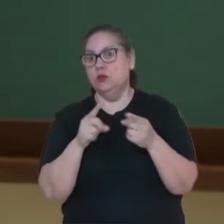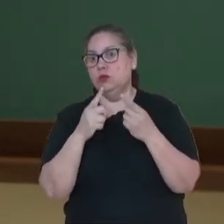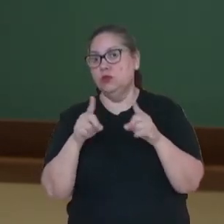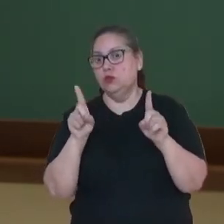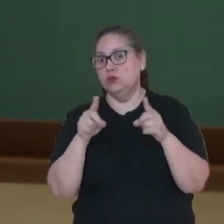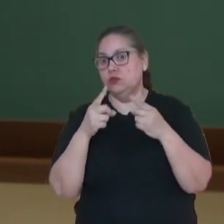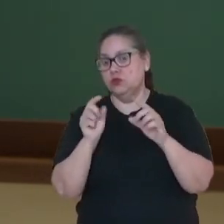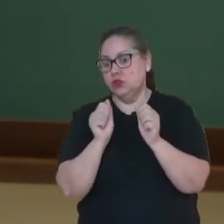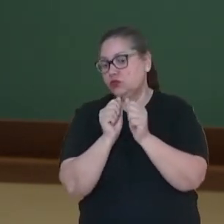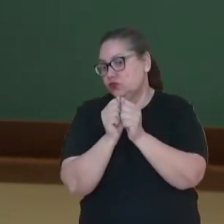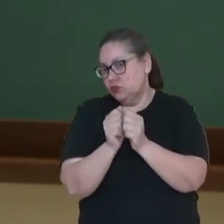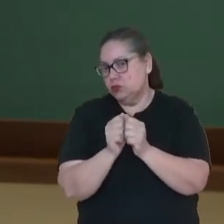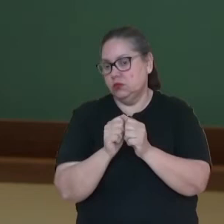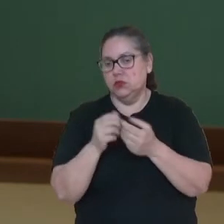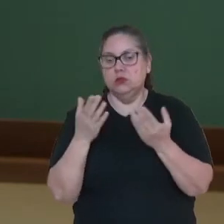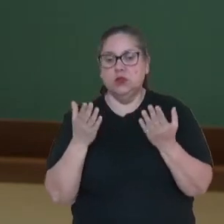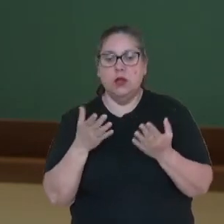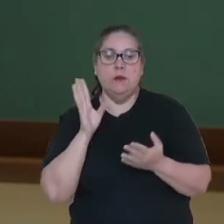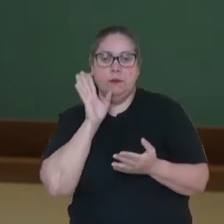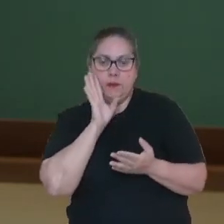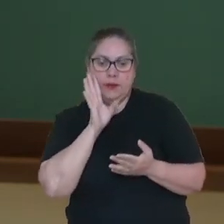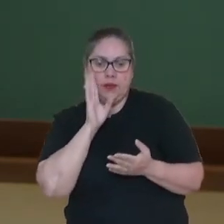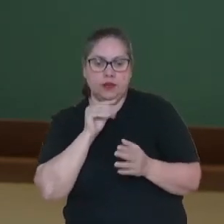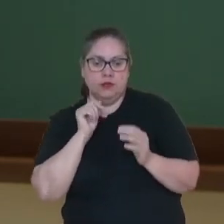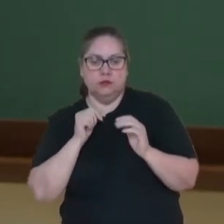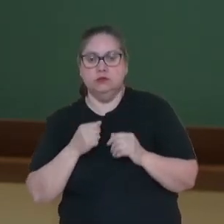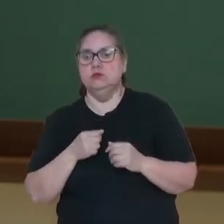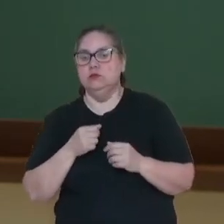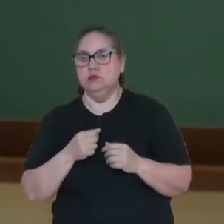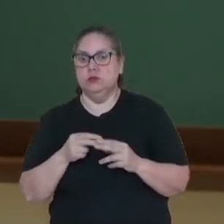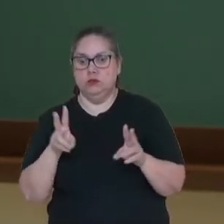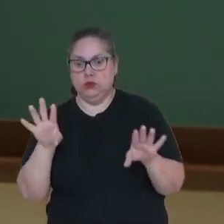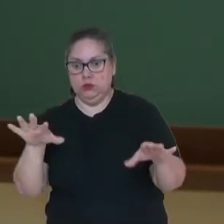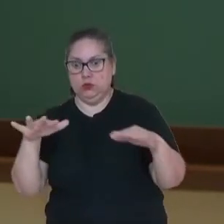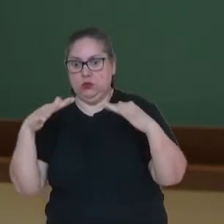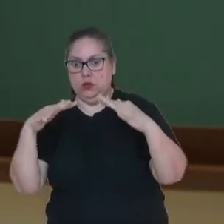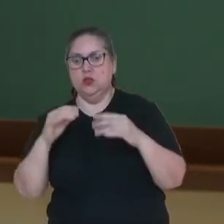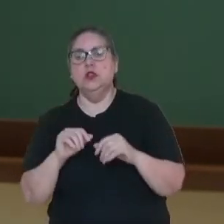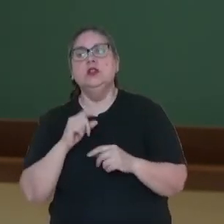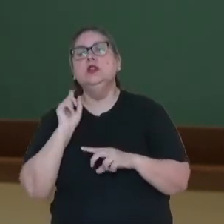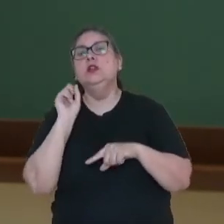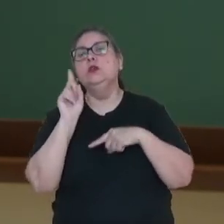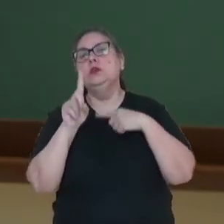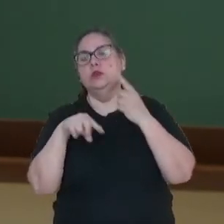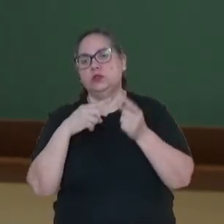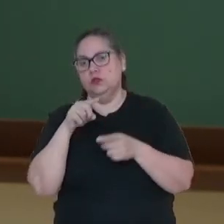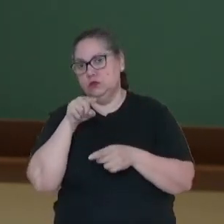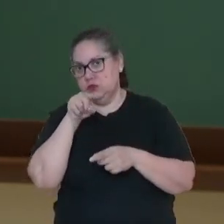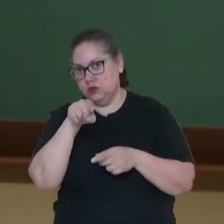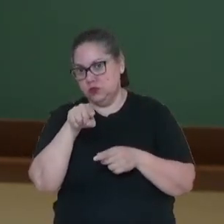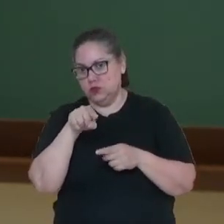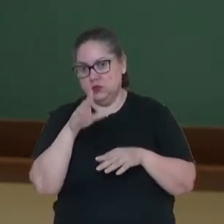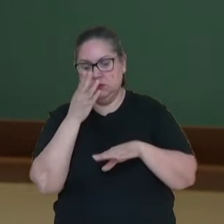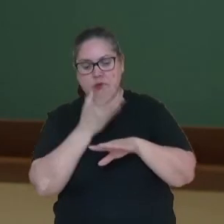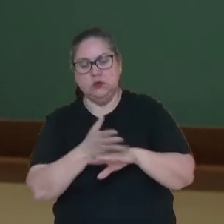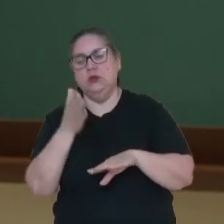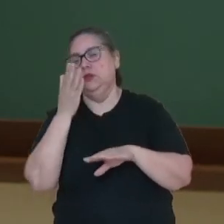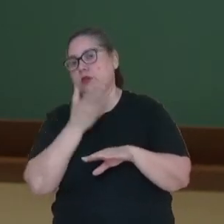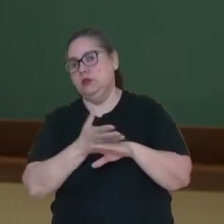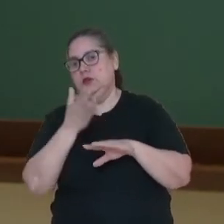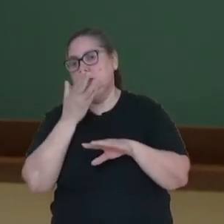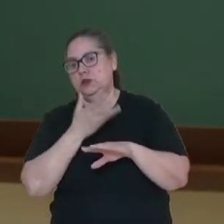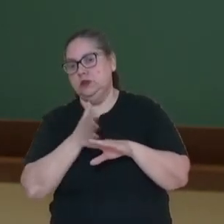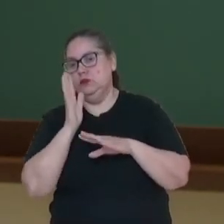de fundo, para deixar ela mais interessante, tá bom? E depois de vocês ensaiarem,